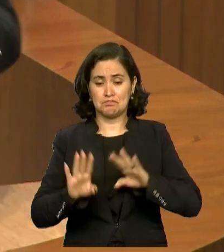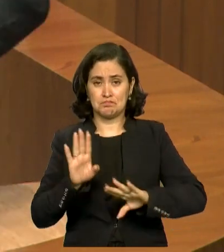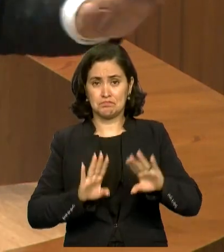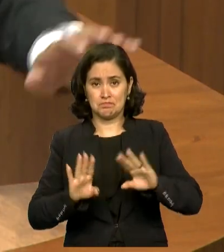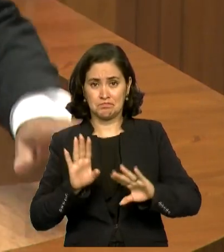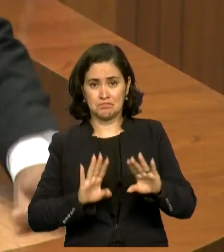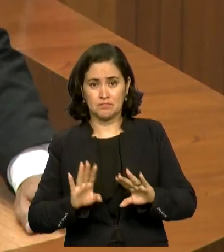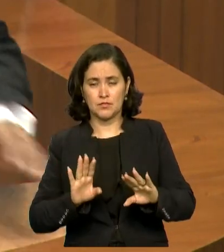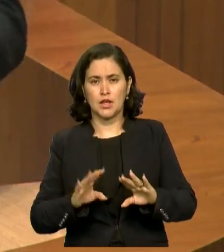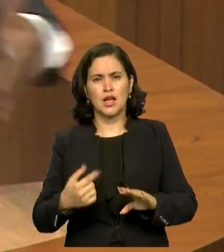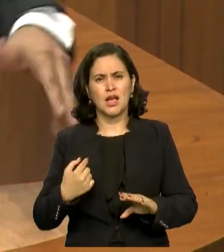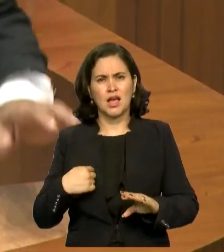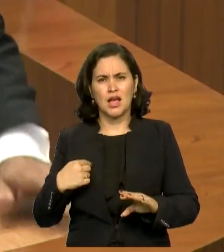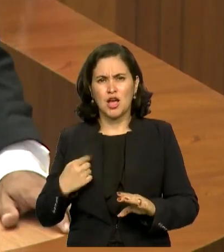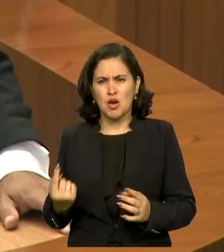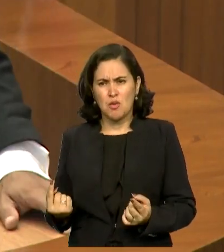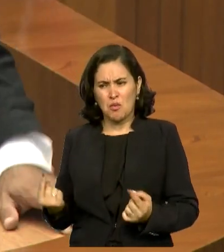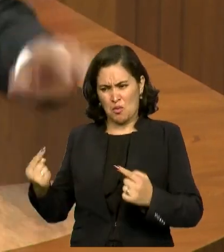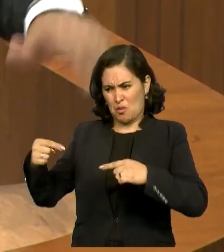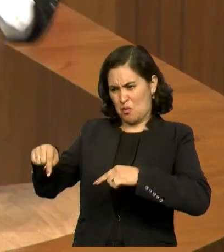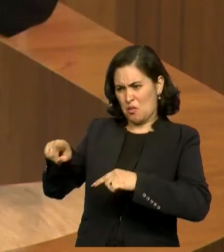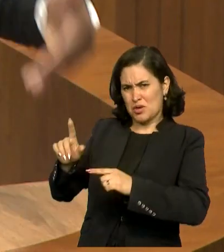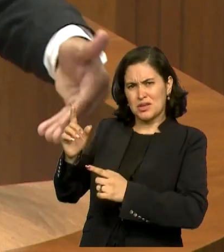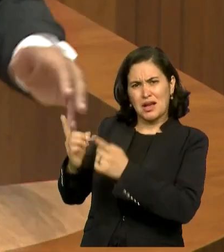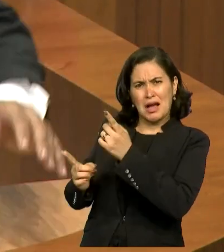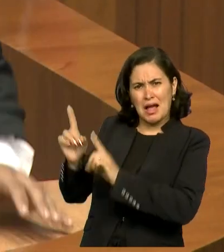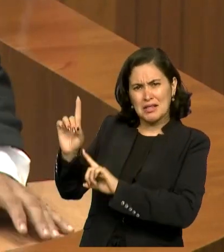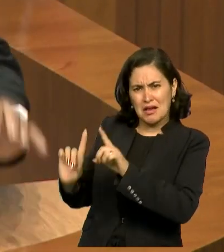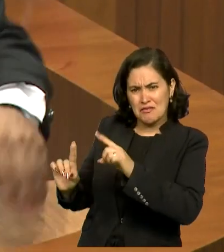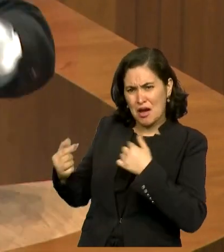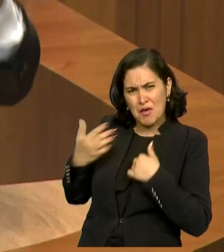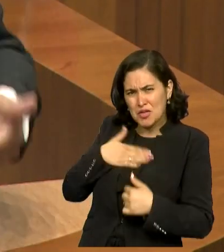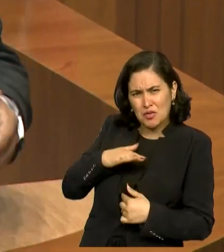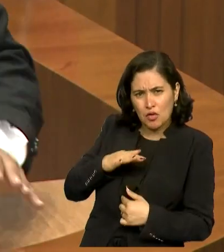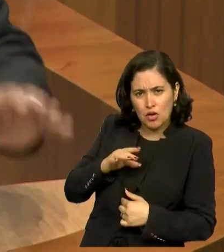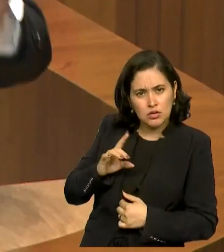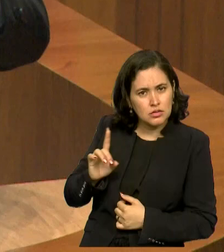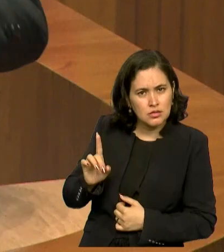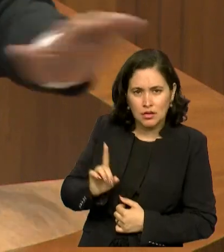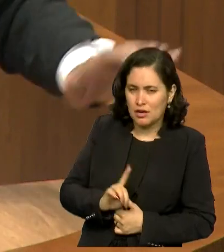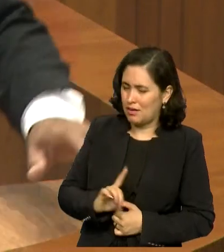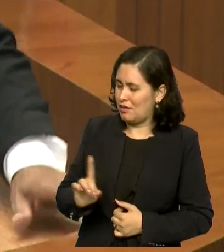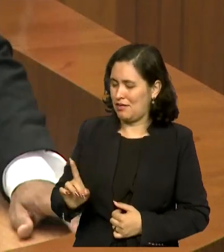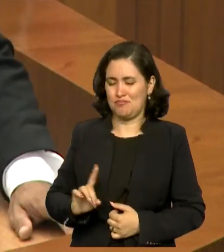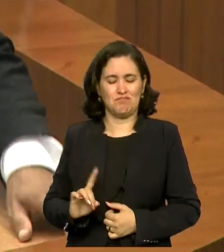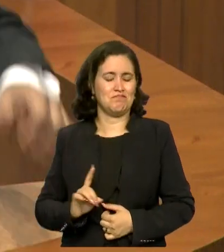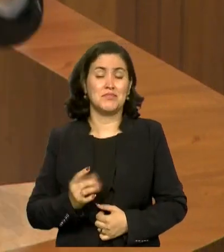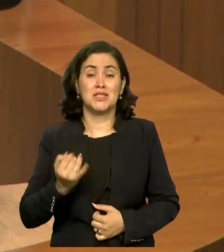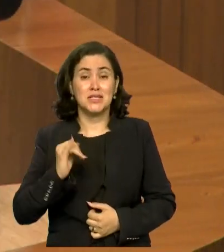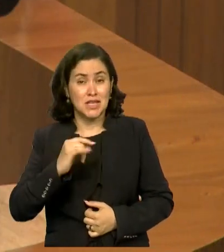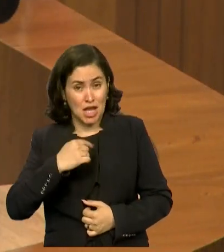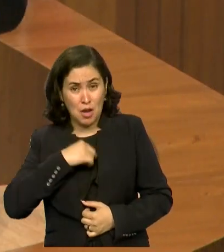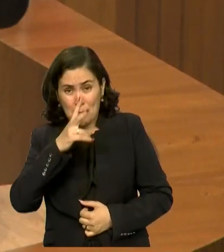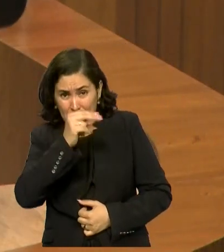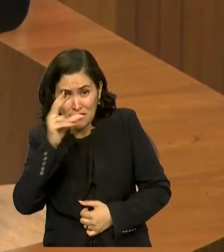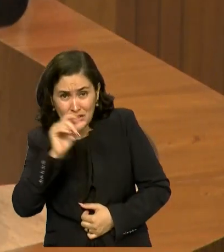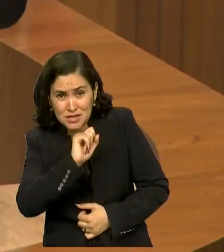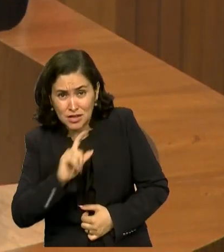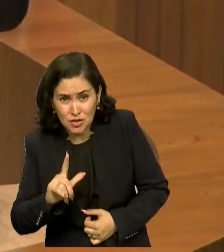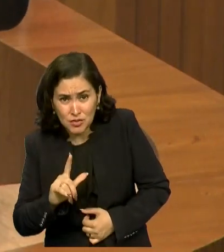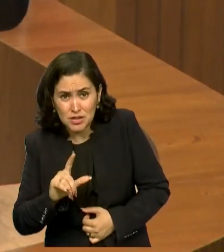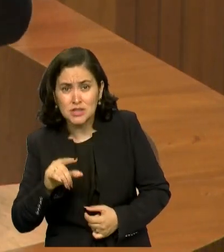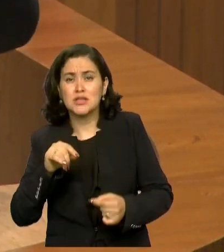carnaval, não sou contra a folia, pode ter certeza. Se fosse governador do estado do Maranhão, se fosse prefeito de São Luís, iria fazer da mesma forma. Mas iria fazer